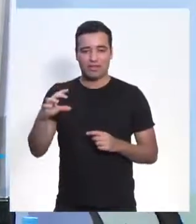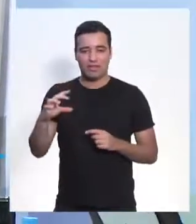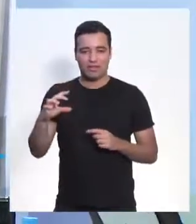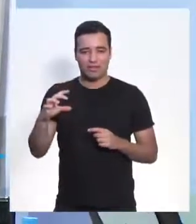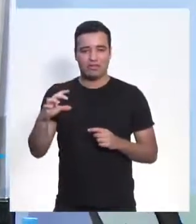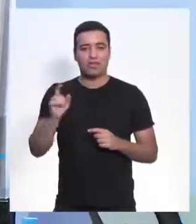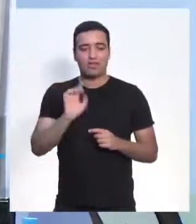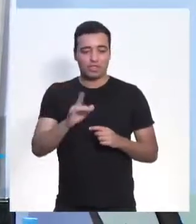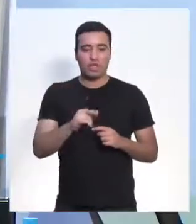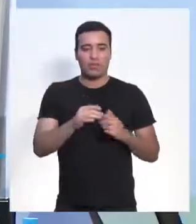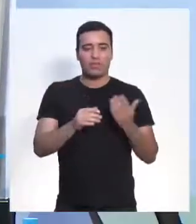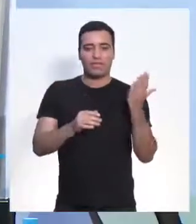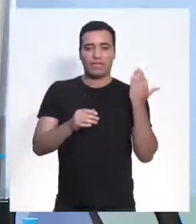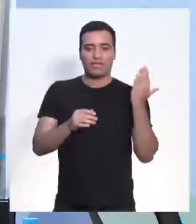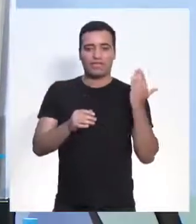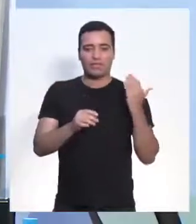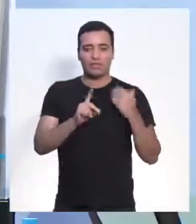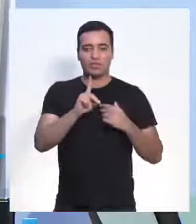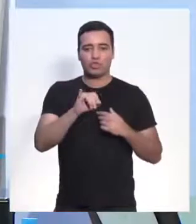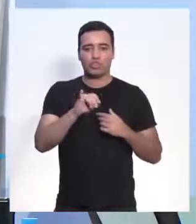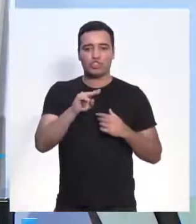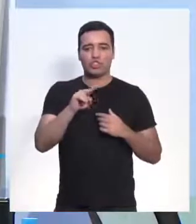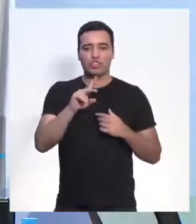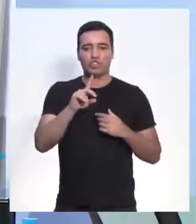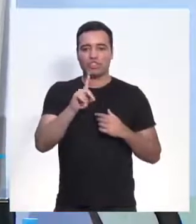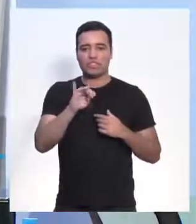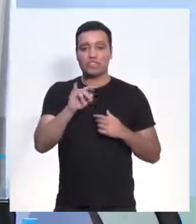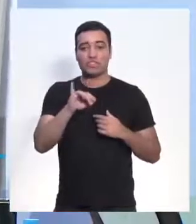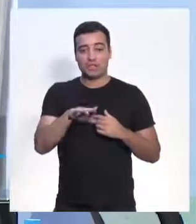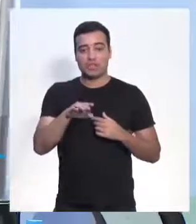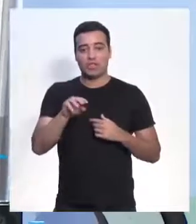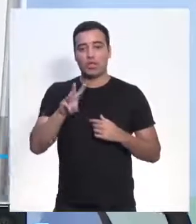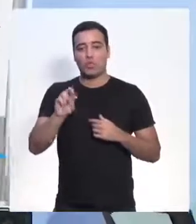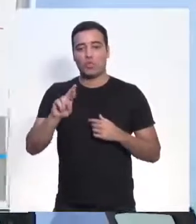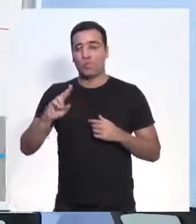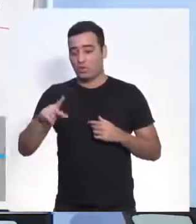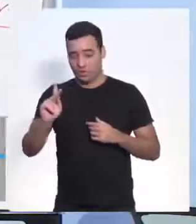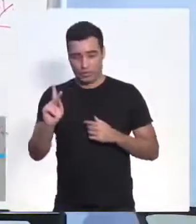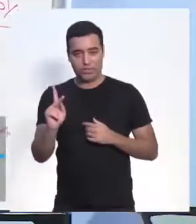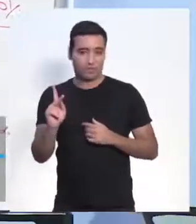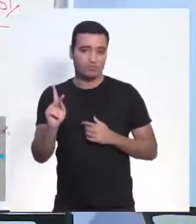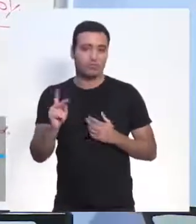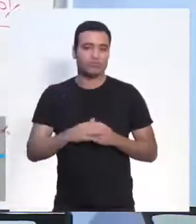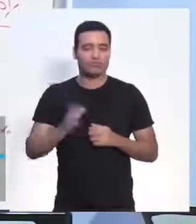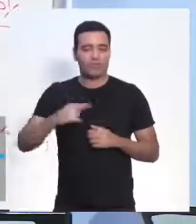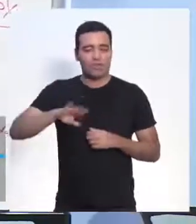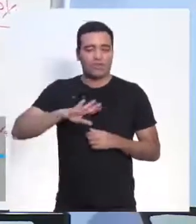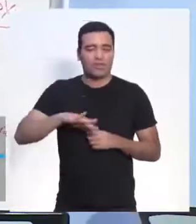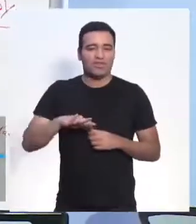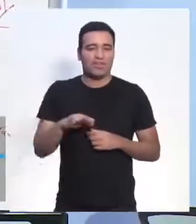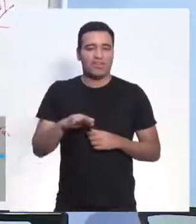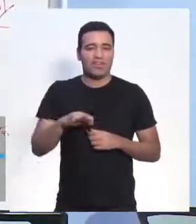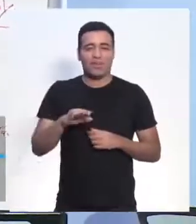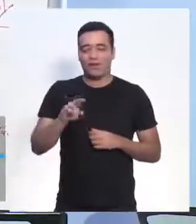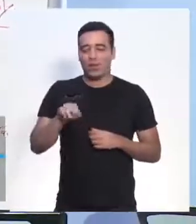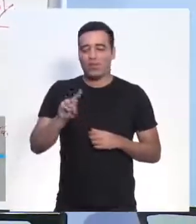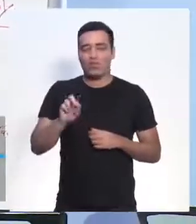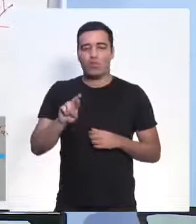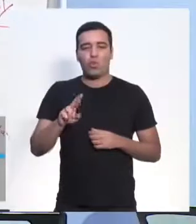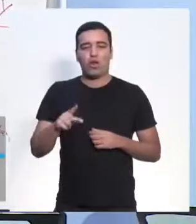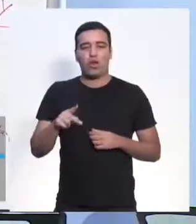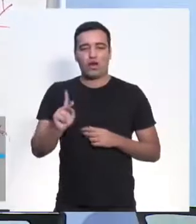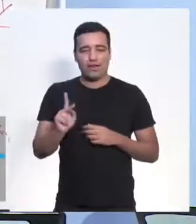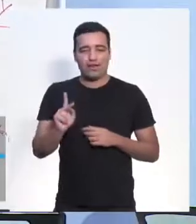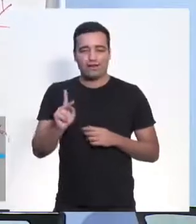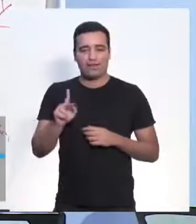o passado já está no did, então é didn't work, certo? E tem que tomar cuidado também que nós brasileiros, a gente tem maneira de falar work, né? Não, work.